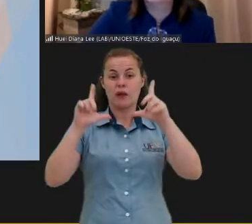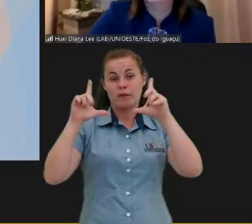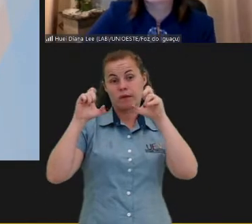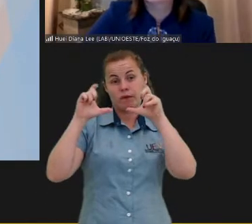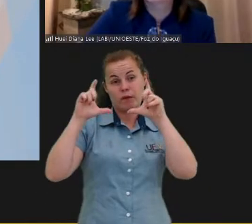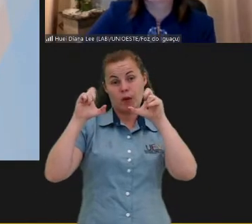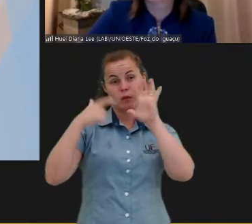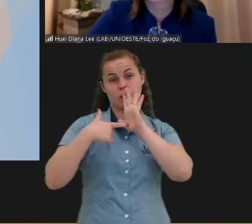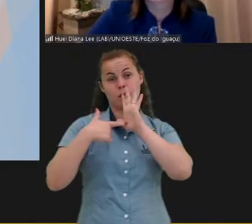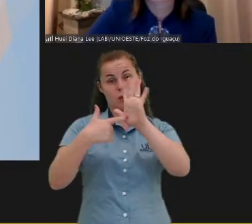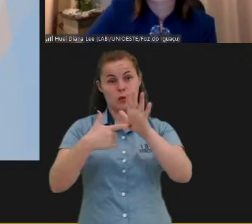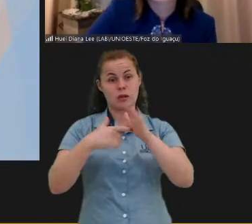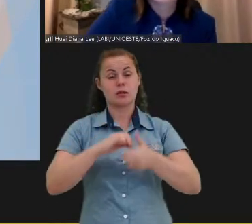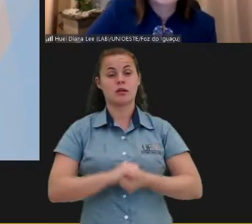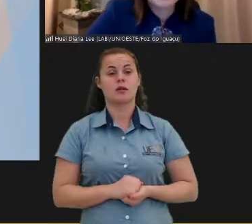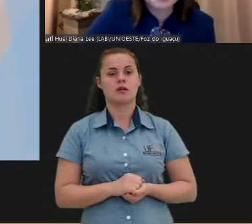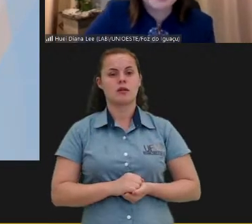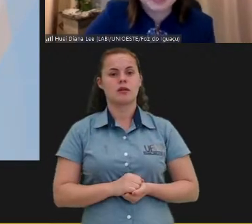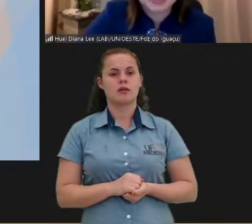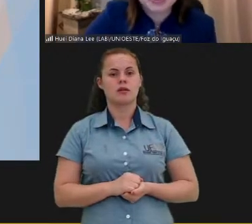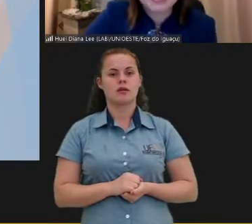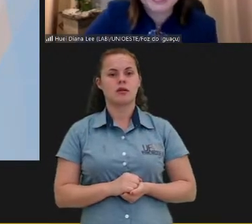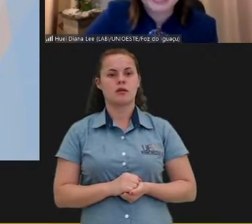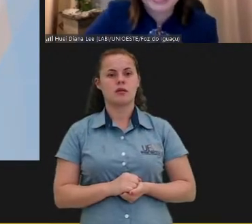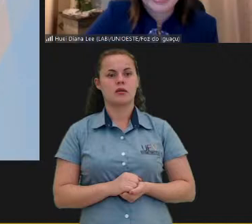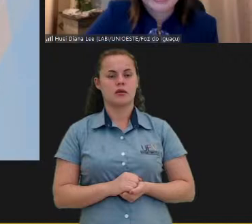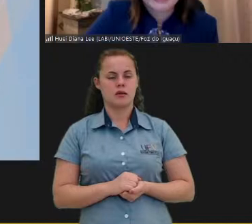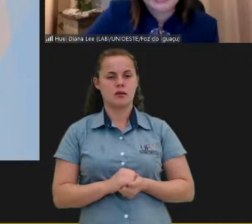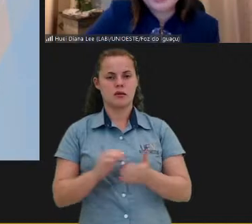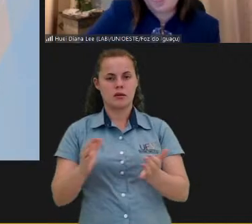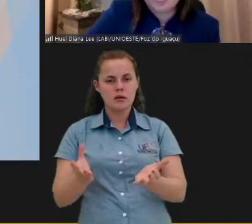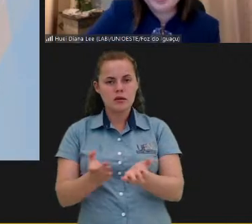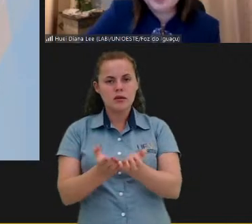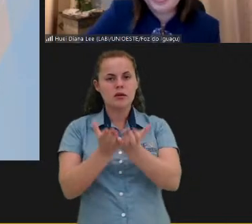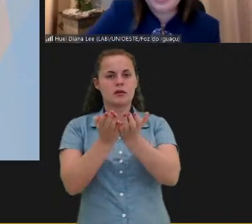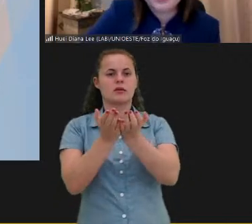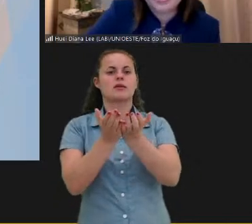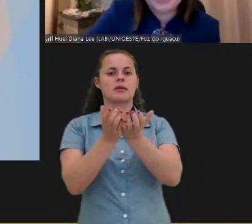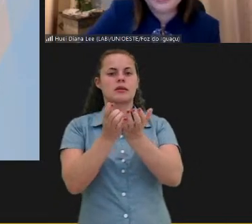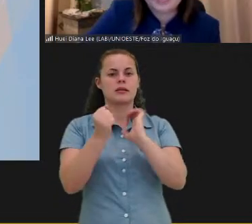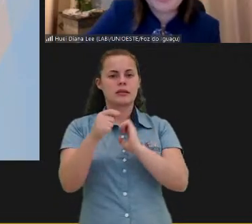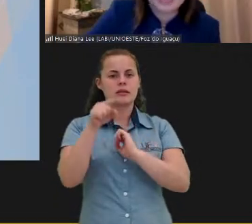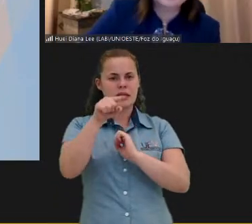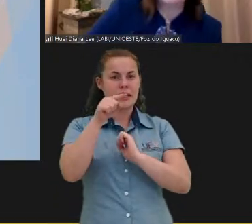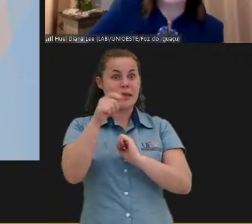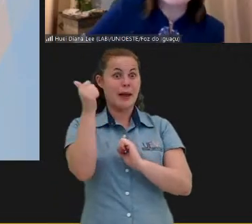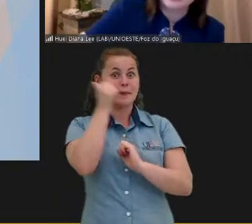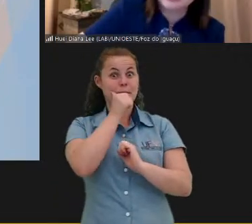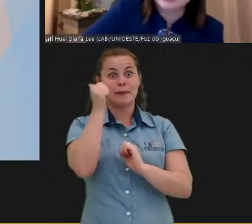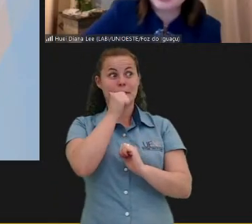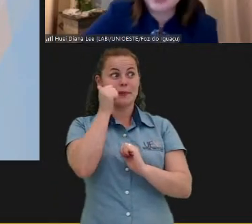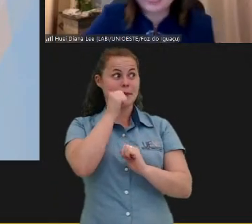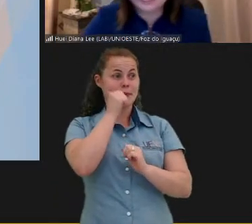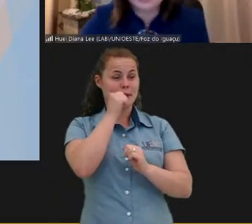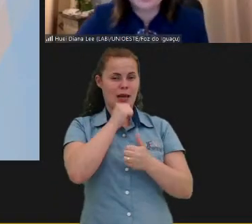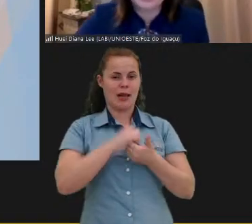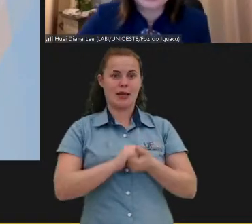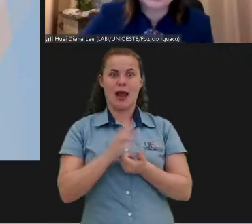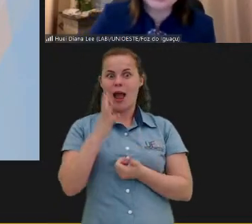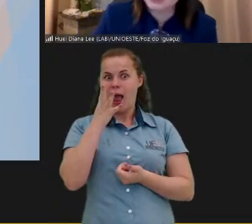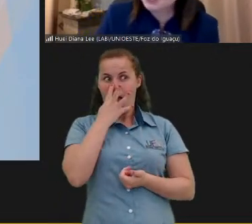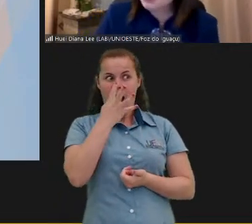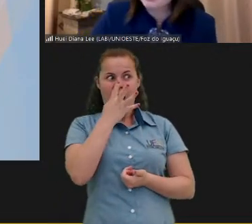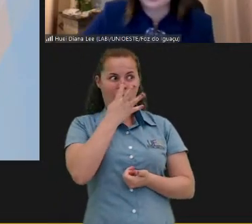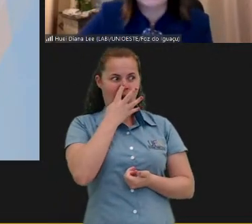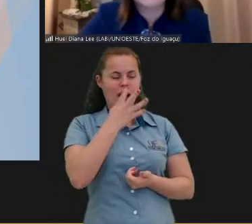próxima foto são os diamantes. Nessa hora, as mulheres devem estar mais fascinadas, não é? Ter